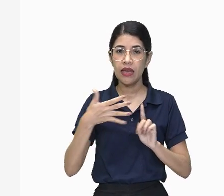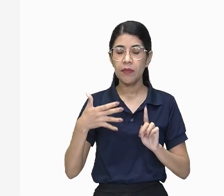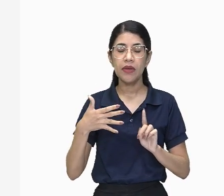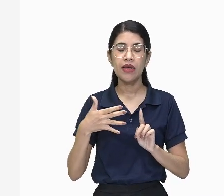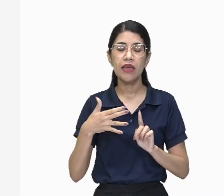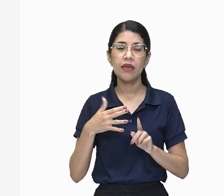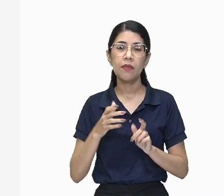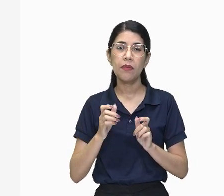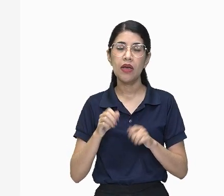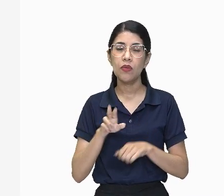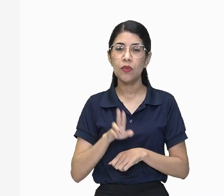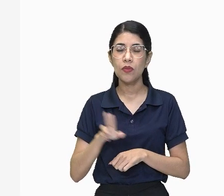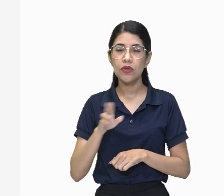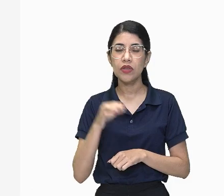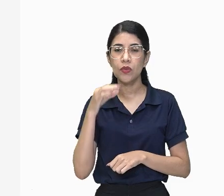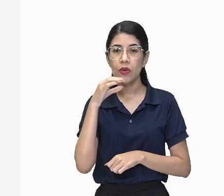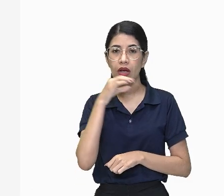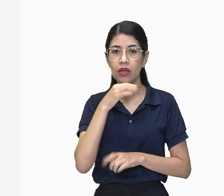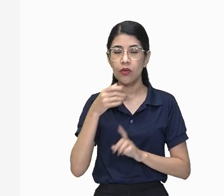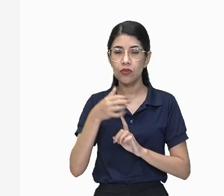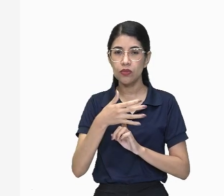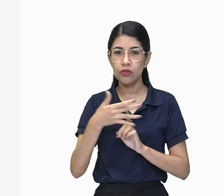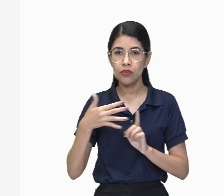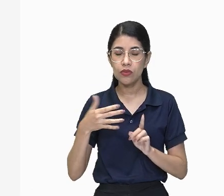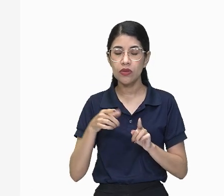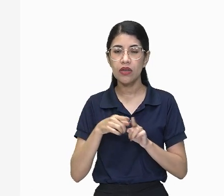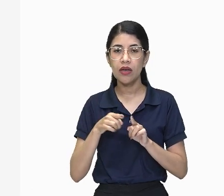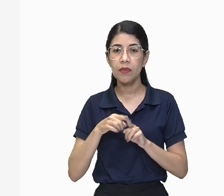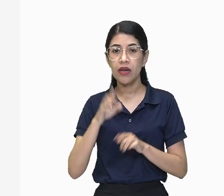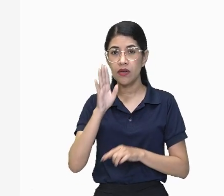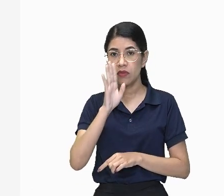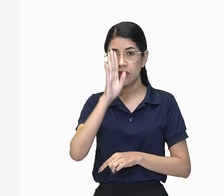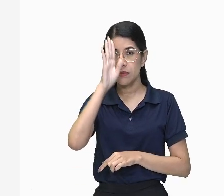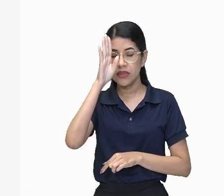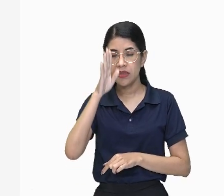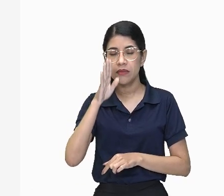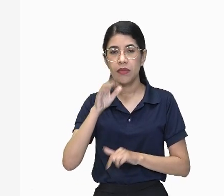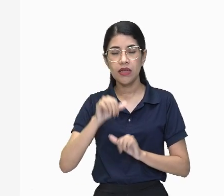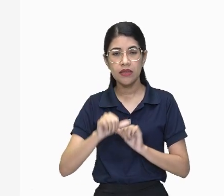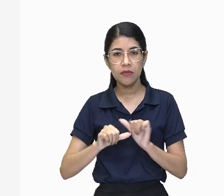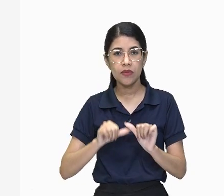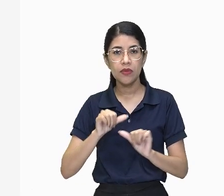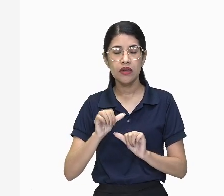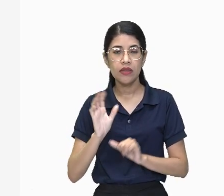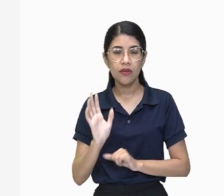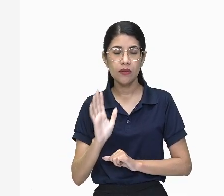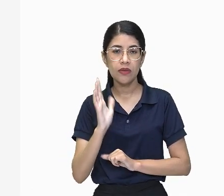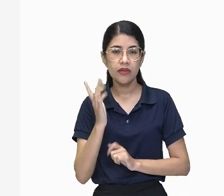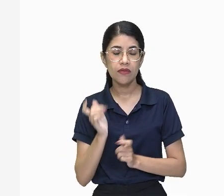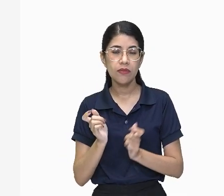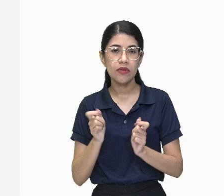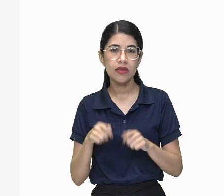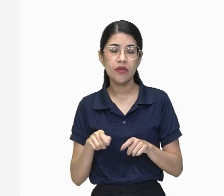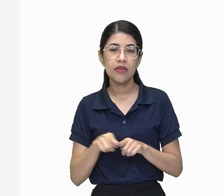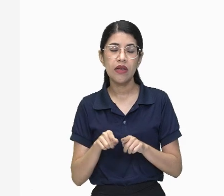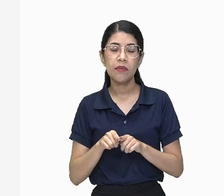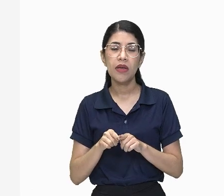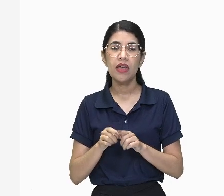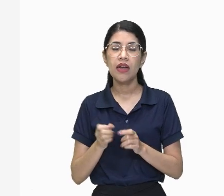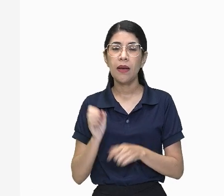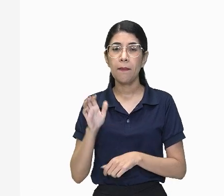que funcionam a partir do calor, as protagonistas dessa mudança, que tornou a produção mais rápida e